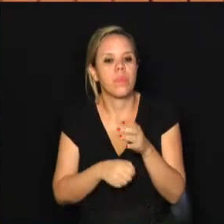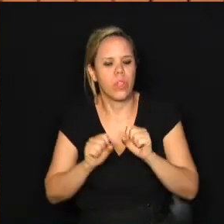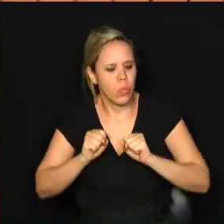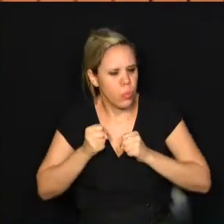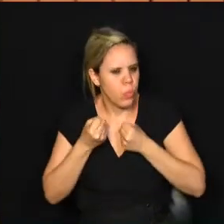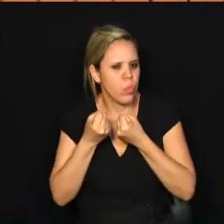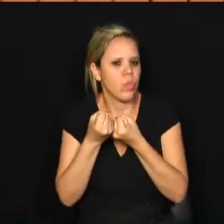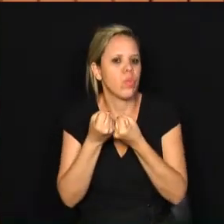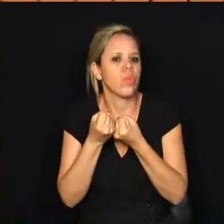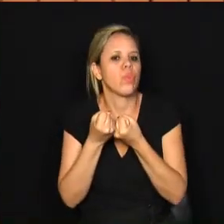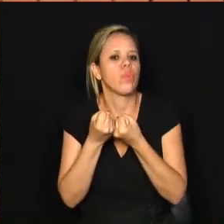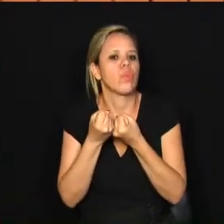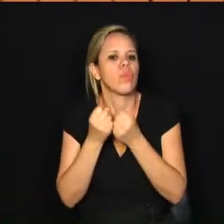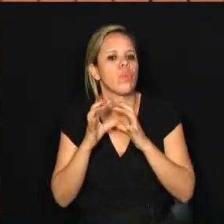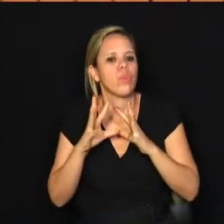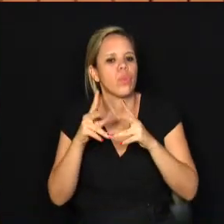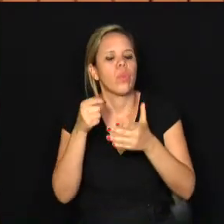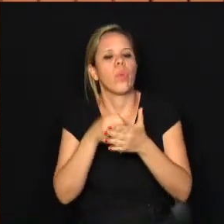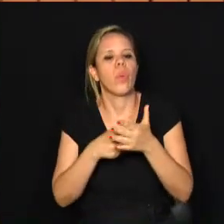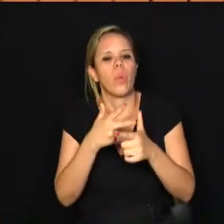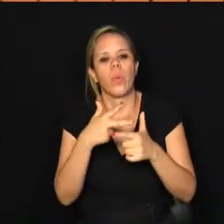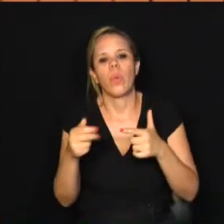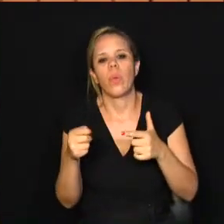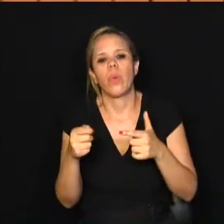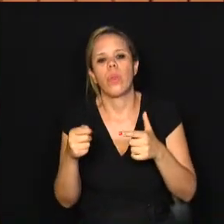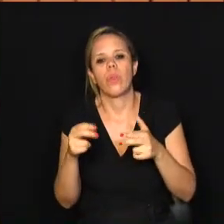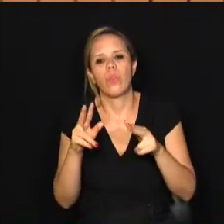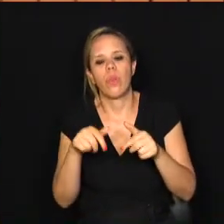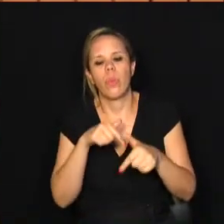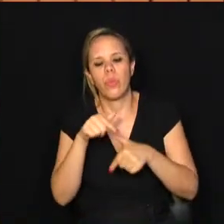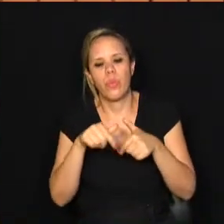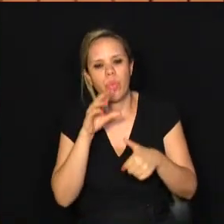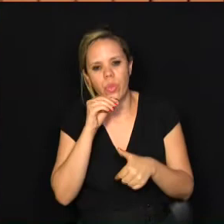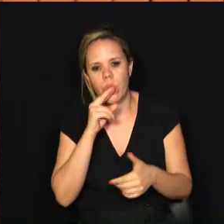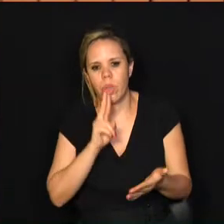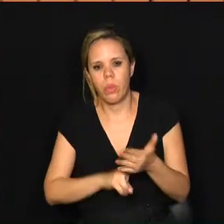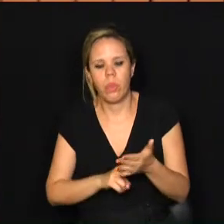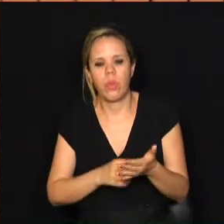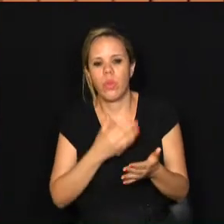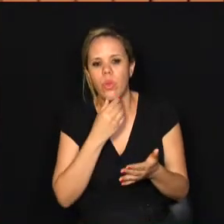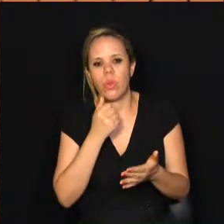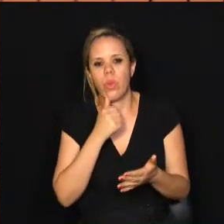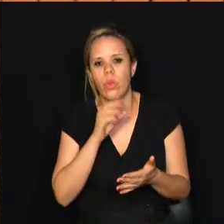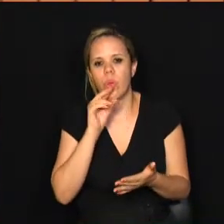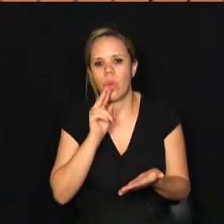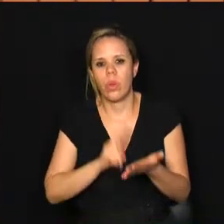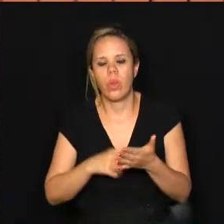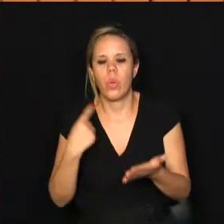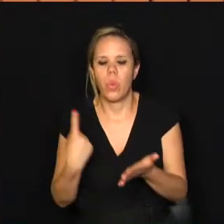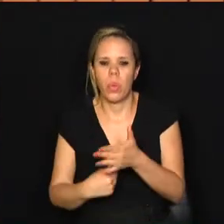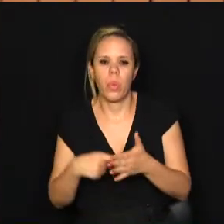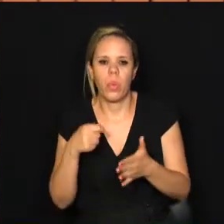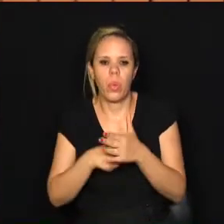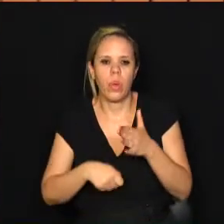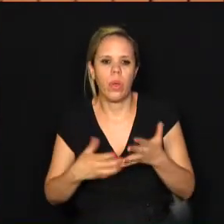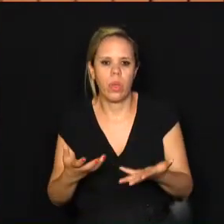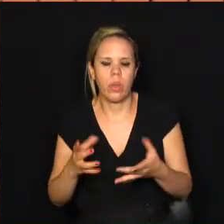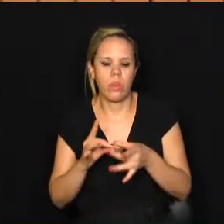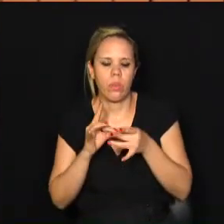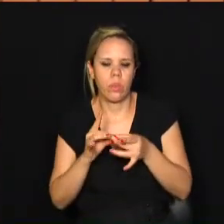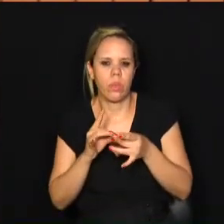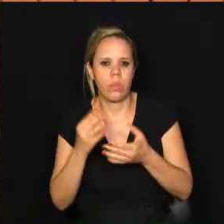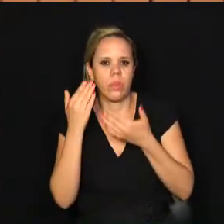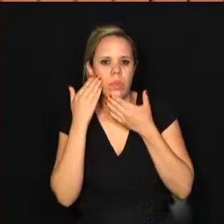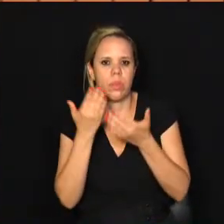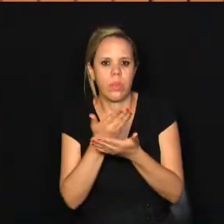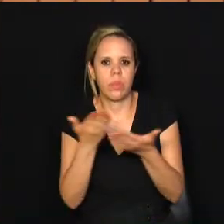essa trincheira de resistência dos trabalhadores e trabalhadoras do Correio. Então, conte com a nossa luta. Eu queria agradecer